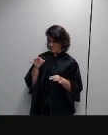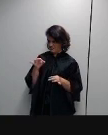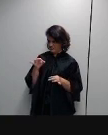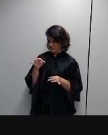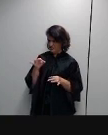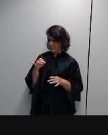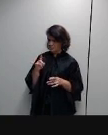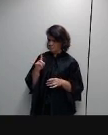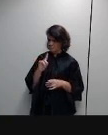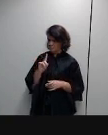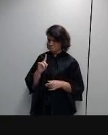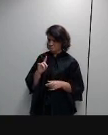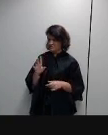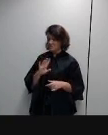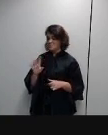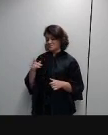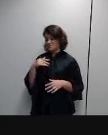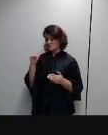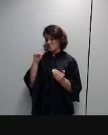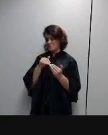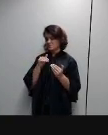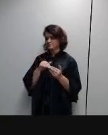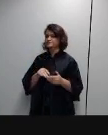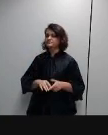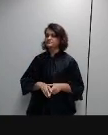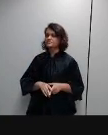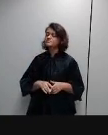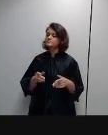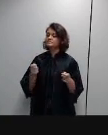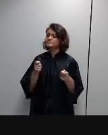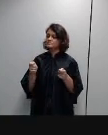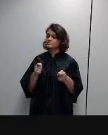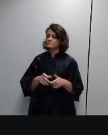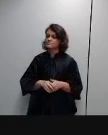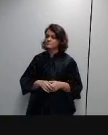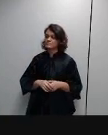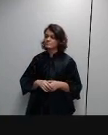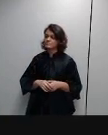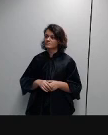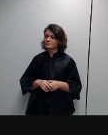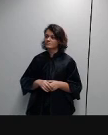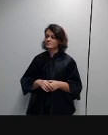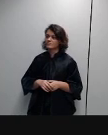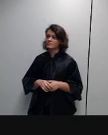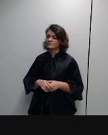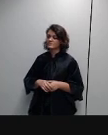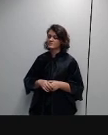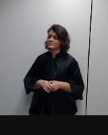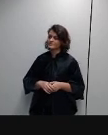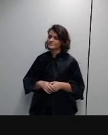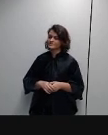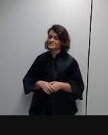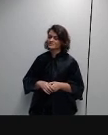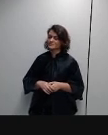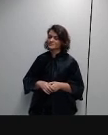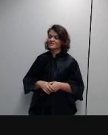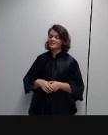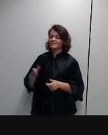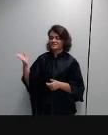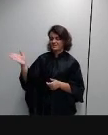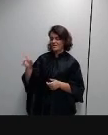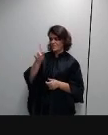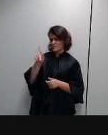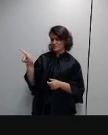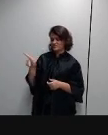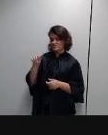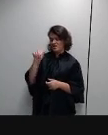mas eu estou controlando agora o o professor Alf Ross